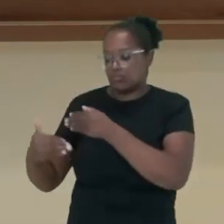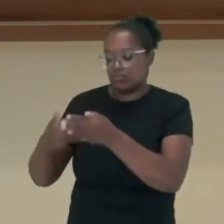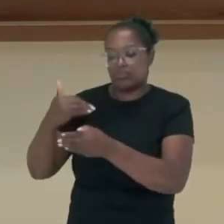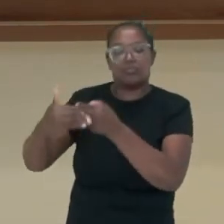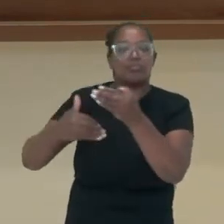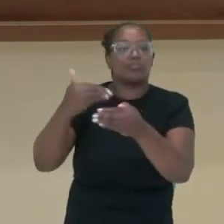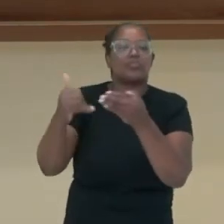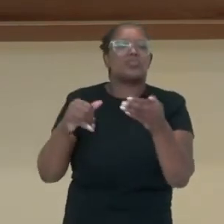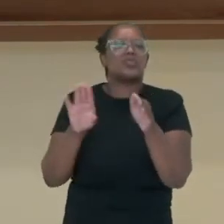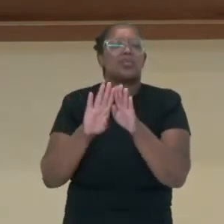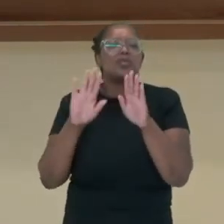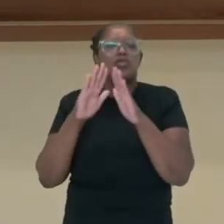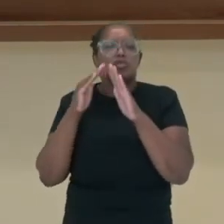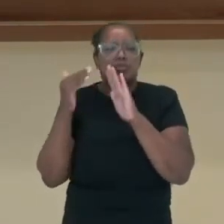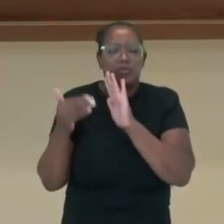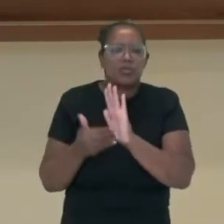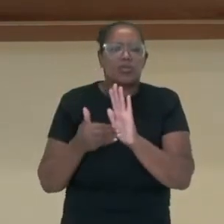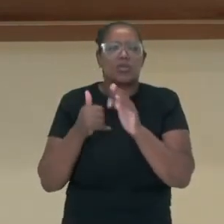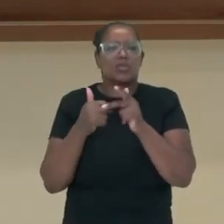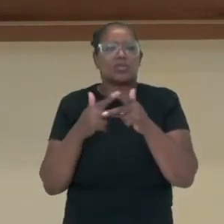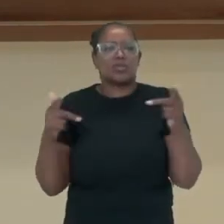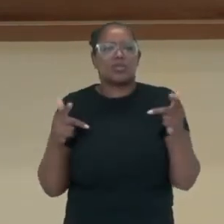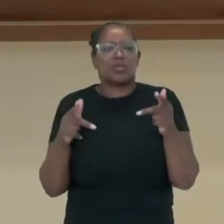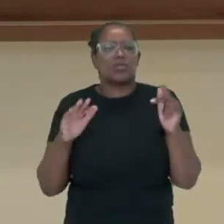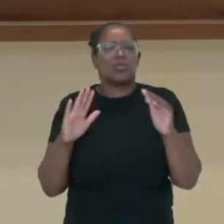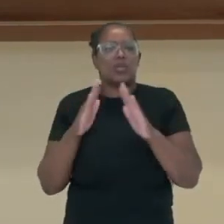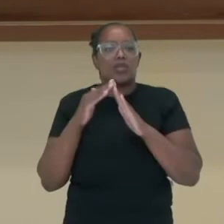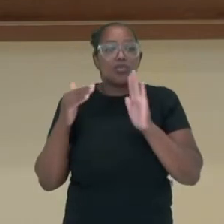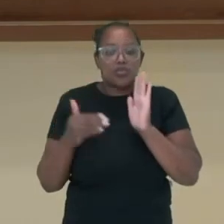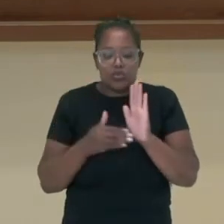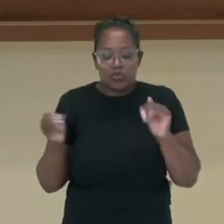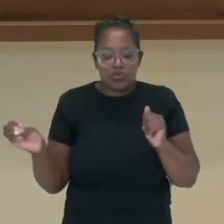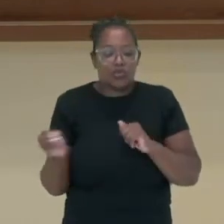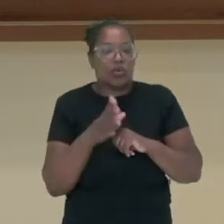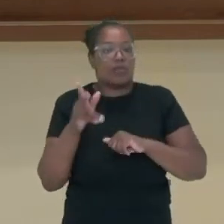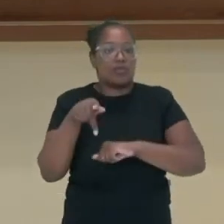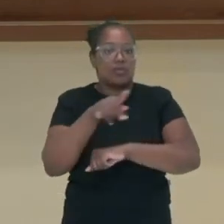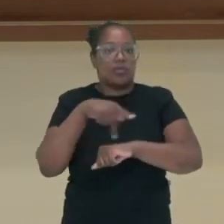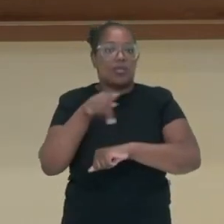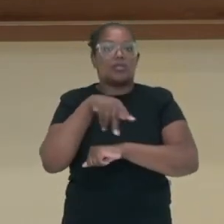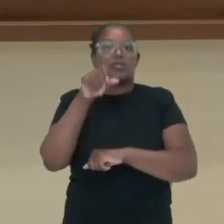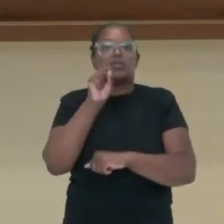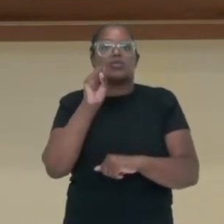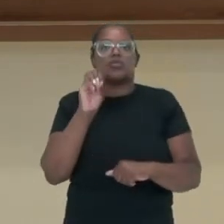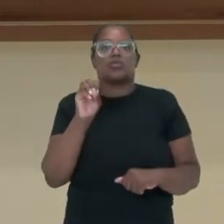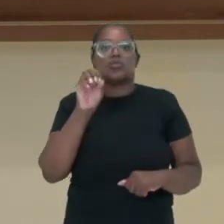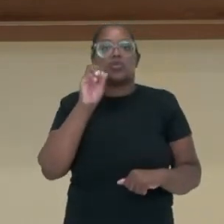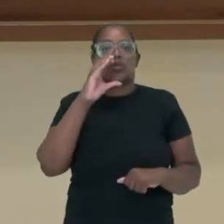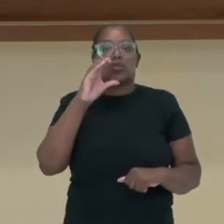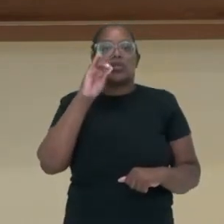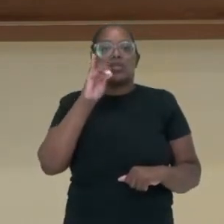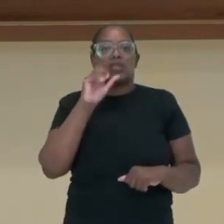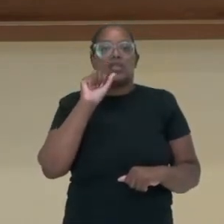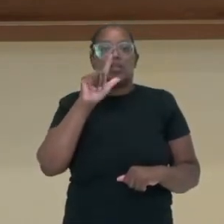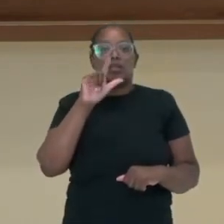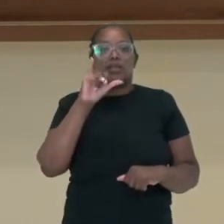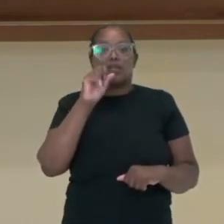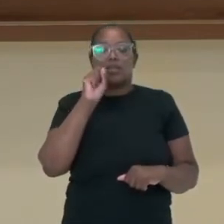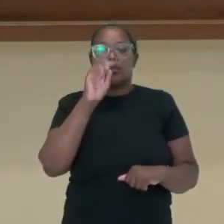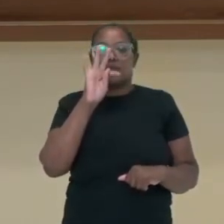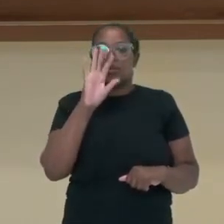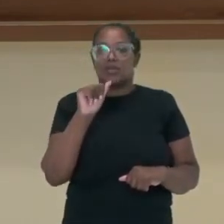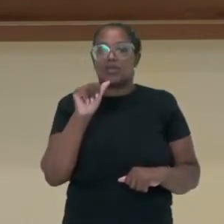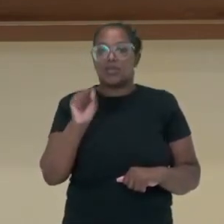e solidificação de todos os novos países socialistas. Isso foi provocando uma estagnação